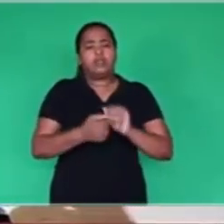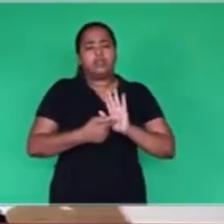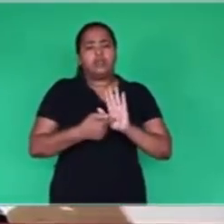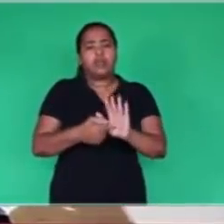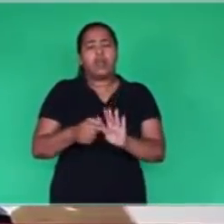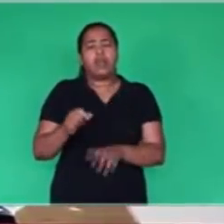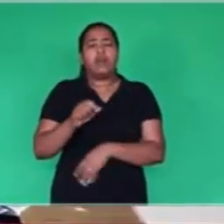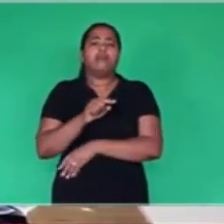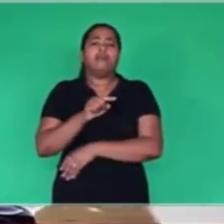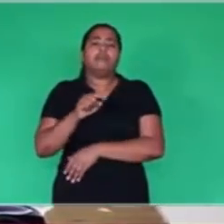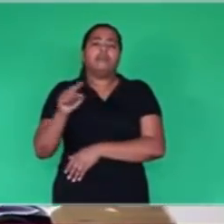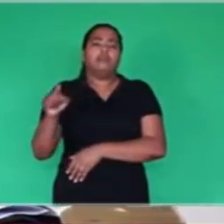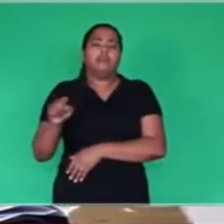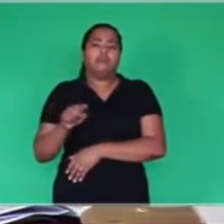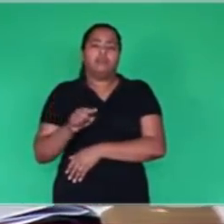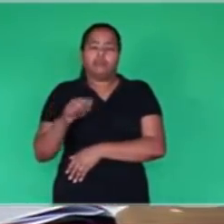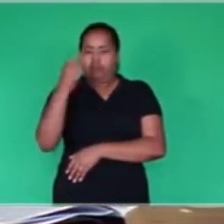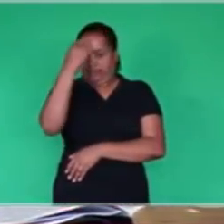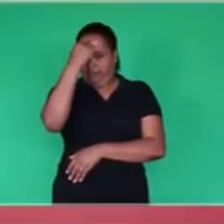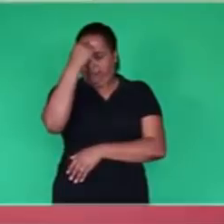Zacarias. Como é que vai ser a praga?